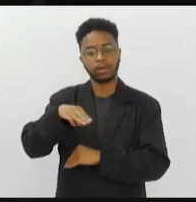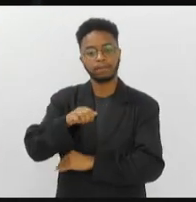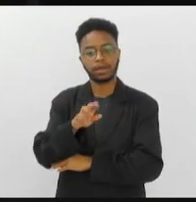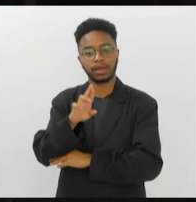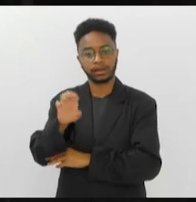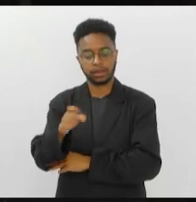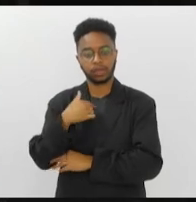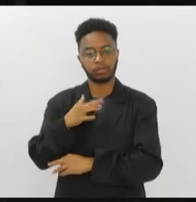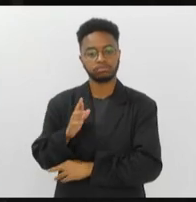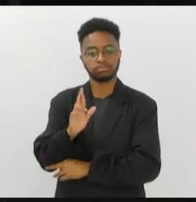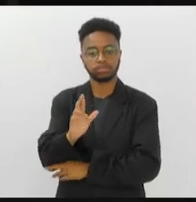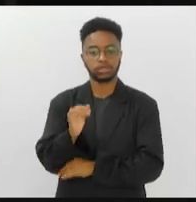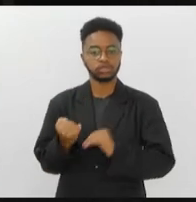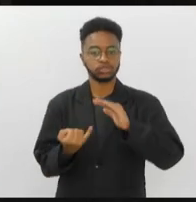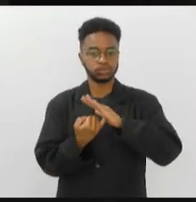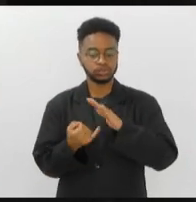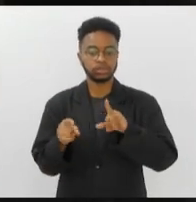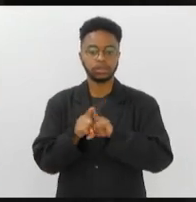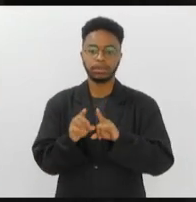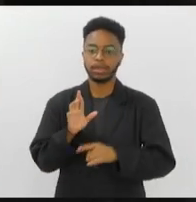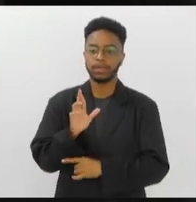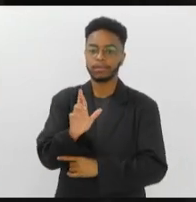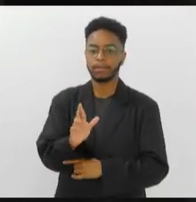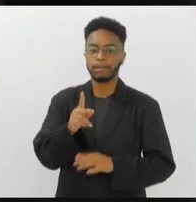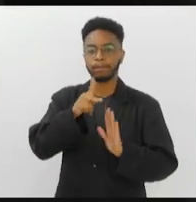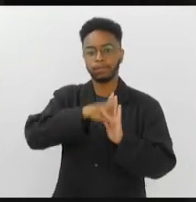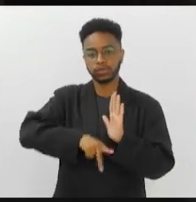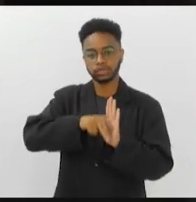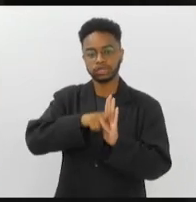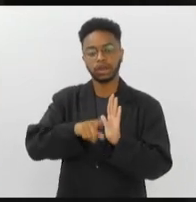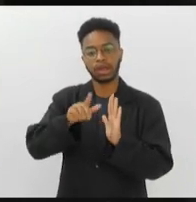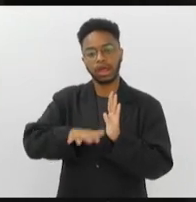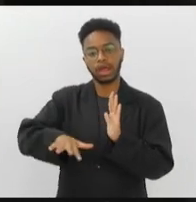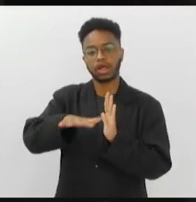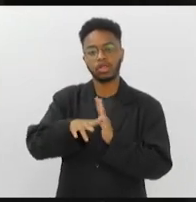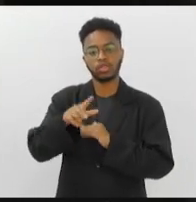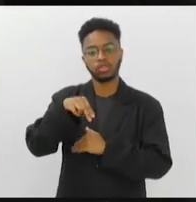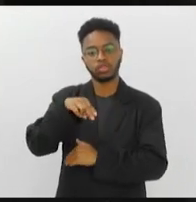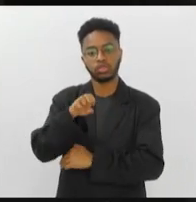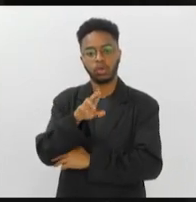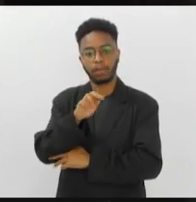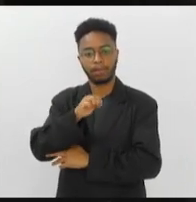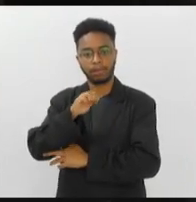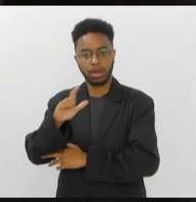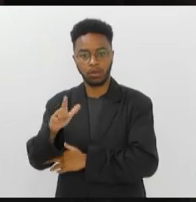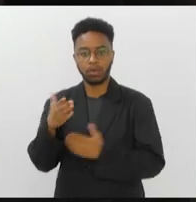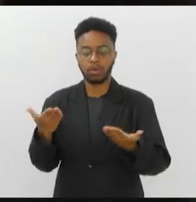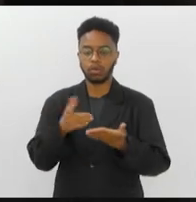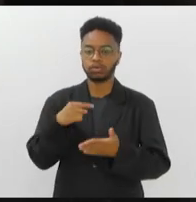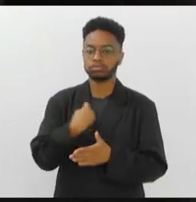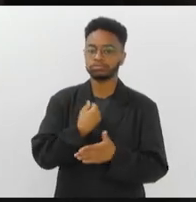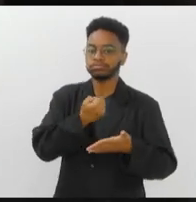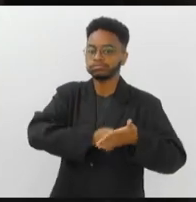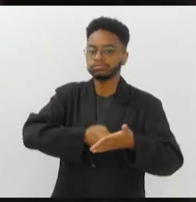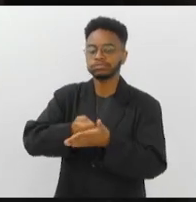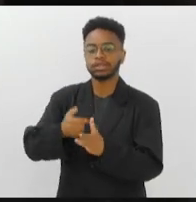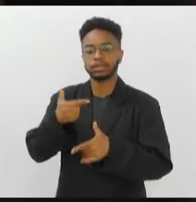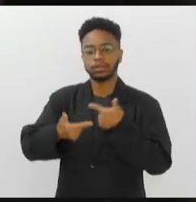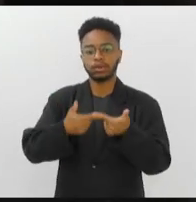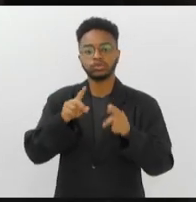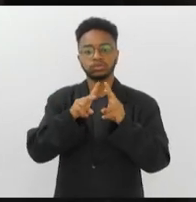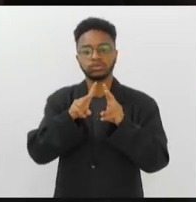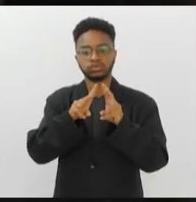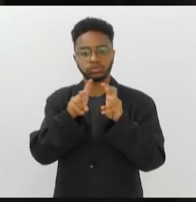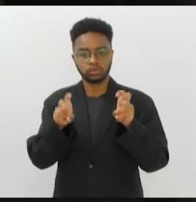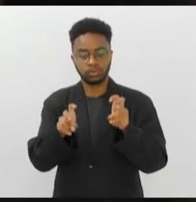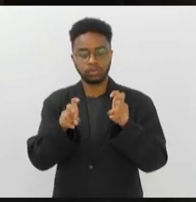representando essa instituição e também representando um projeto que é o Espaço Normal, que hoje a gente atua trabalhando a questão do uso abusivo